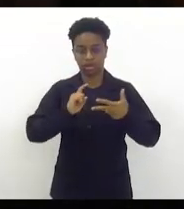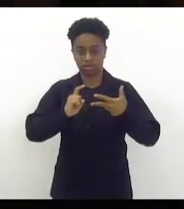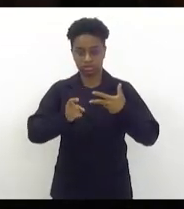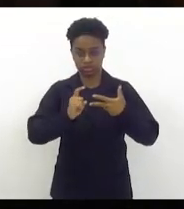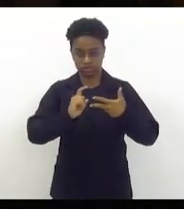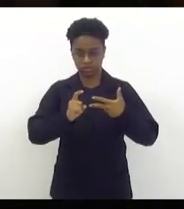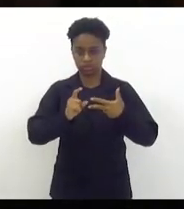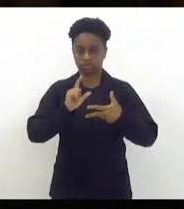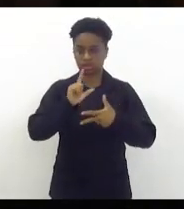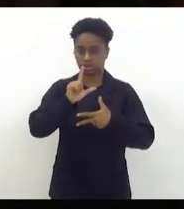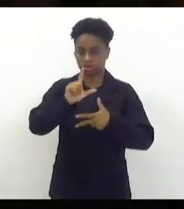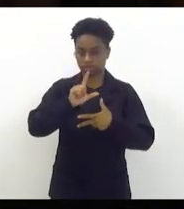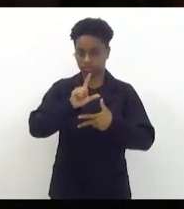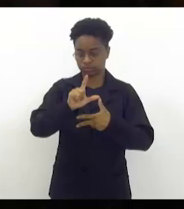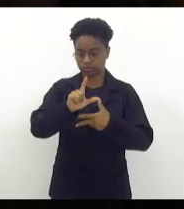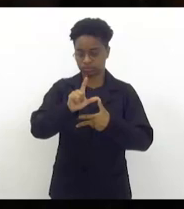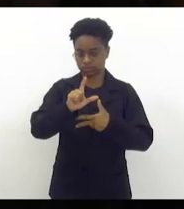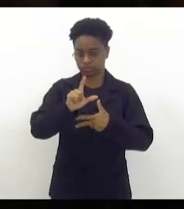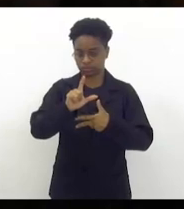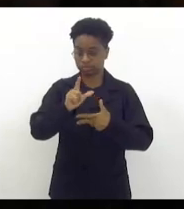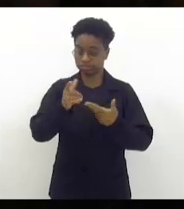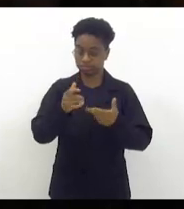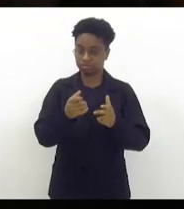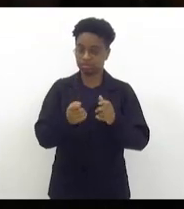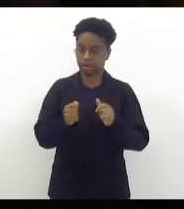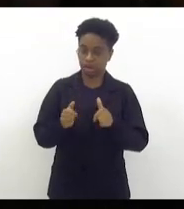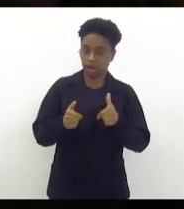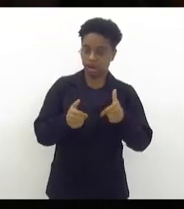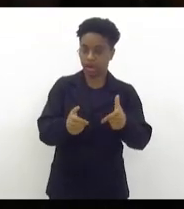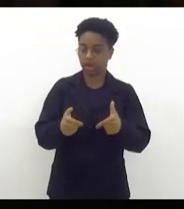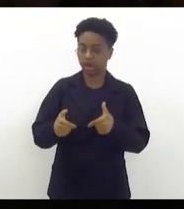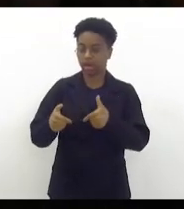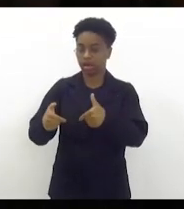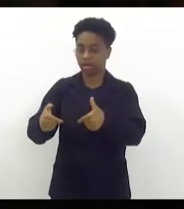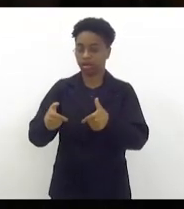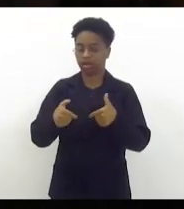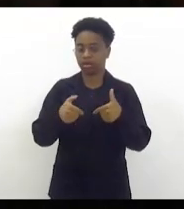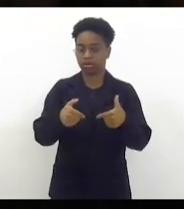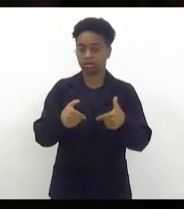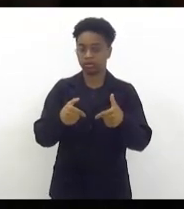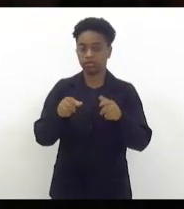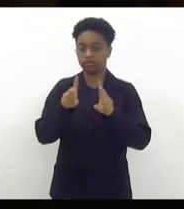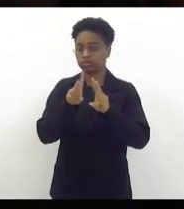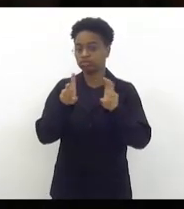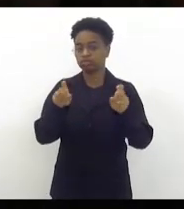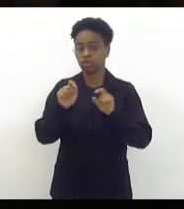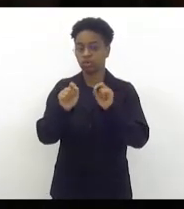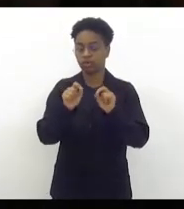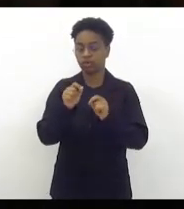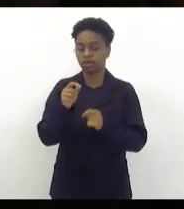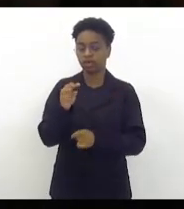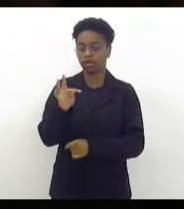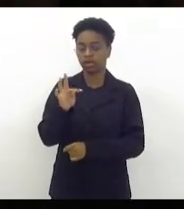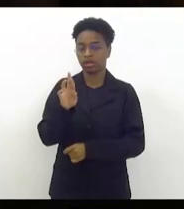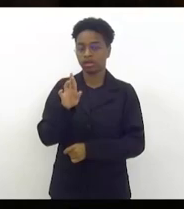Poder Legislativo legislarem sobre tributo.